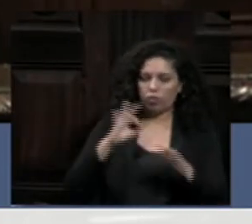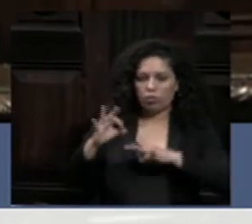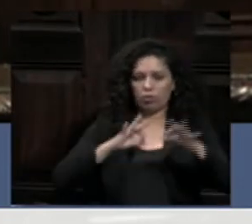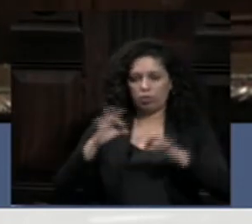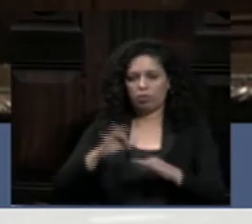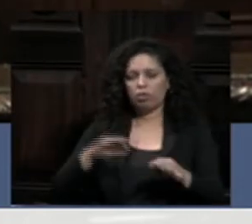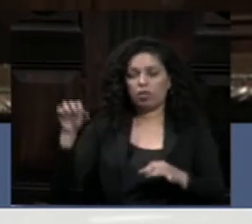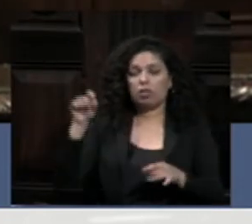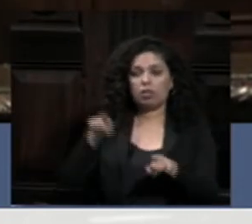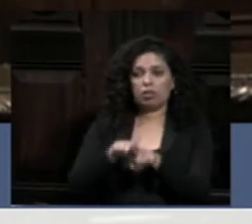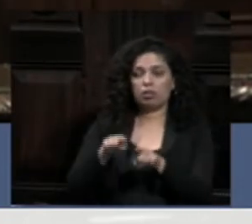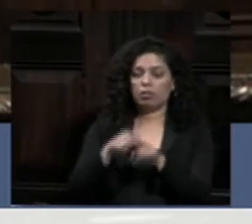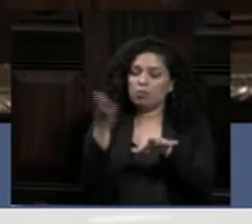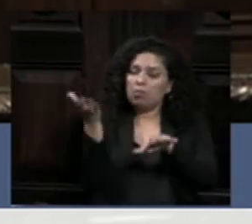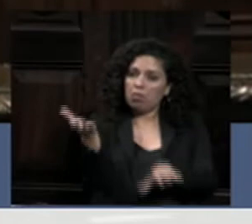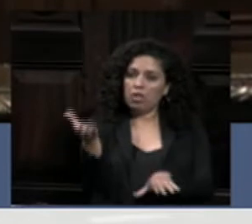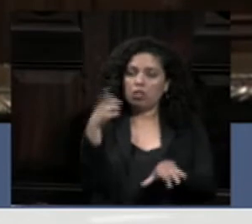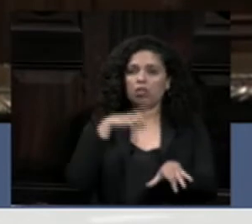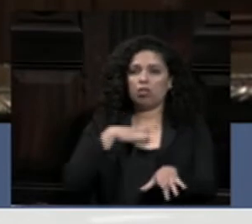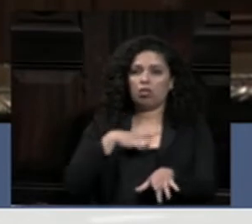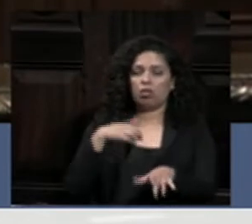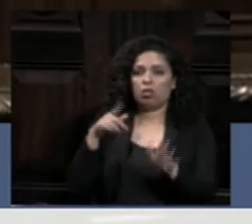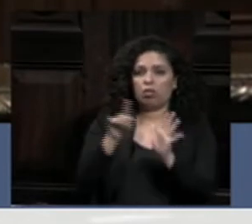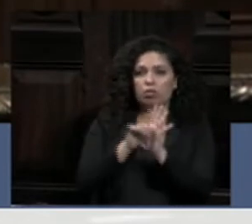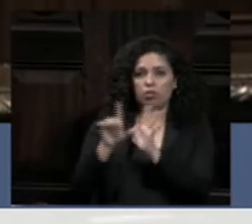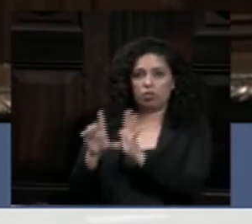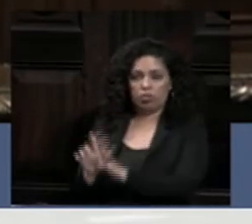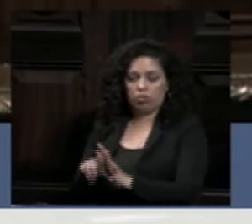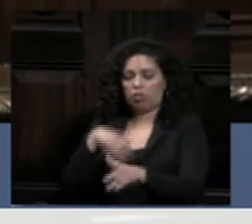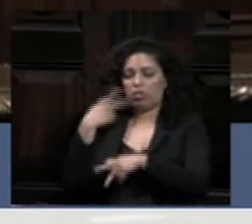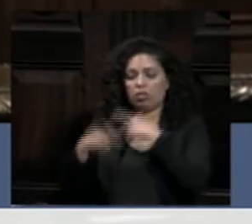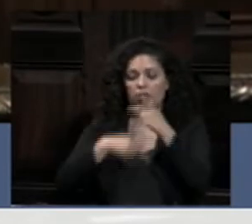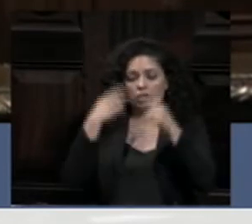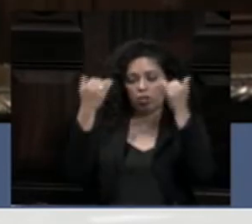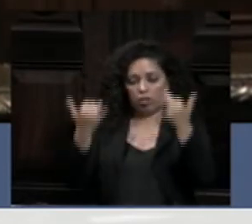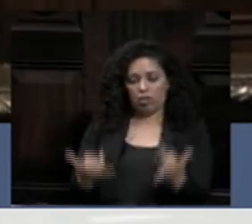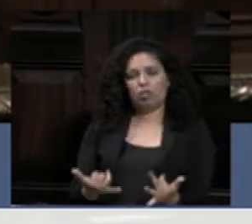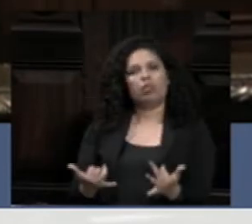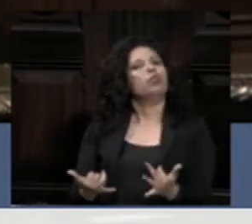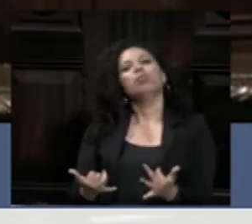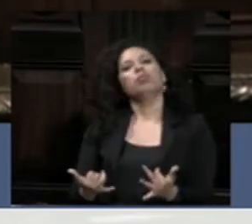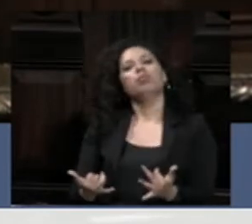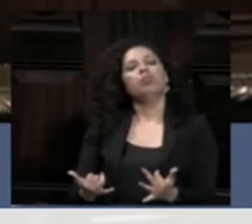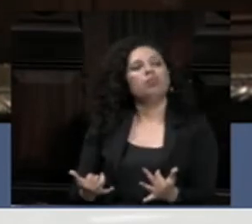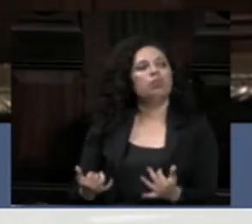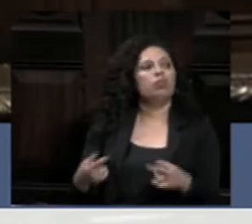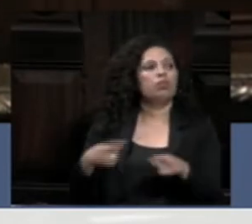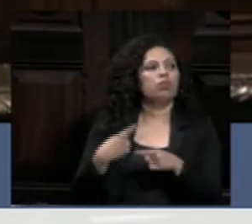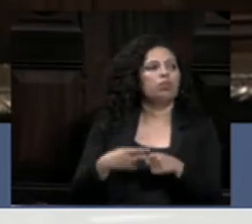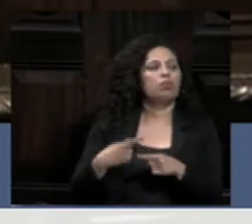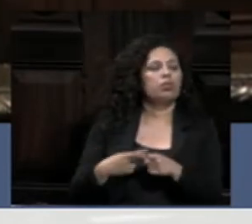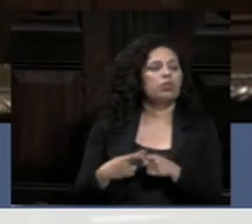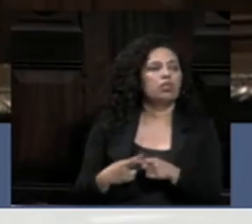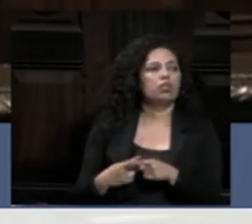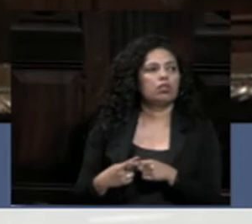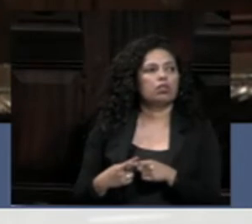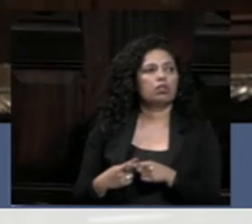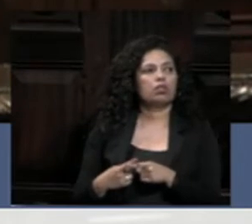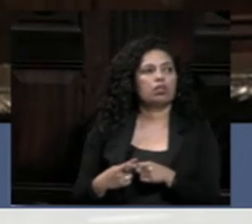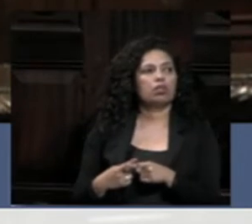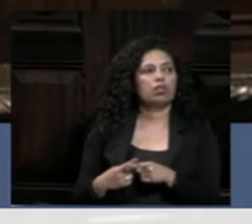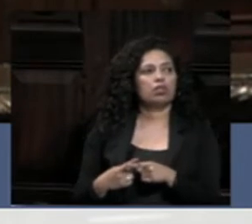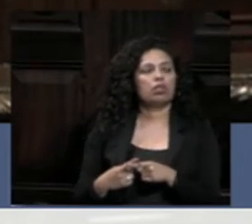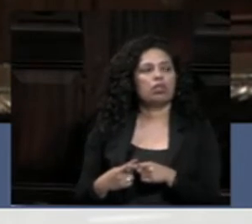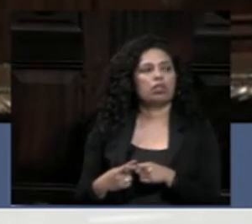essa questão que nos é tão cara. Não é uma batalha fácil, principalmente porque não encontra berço num governo